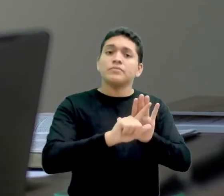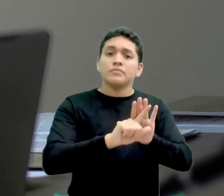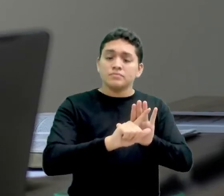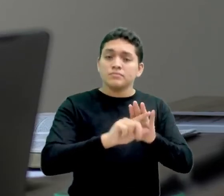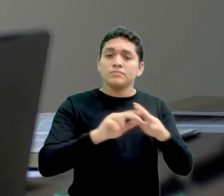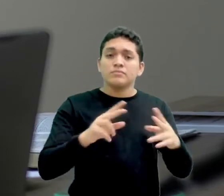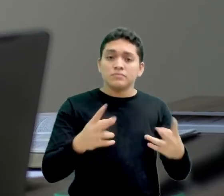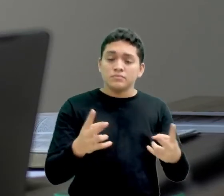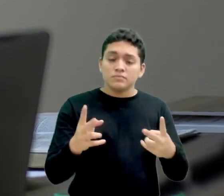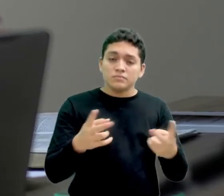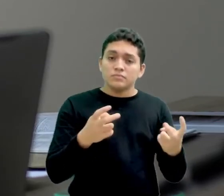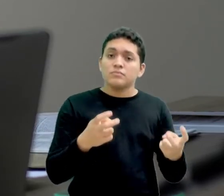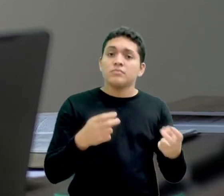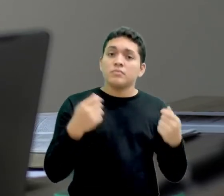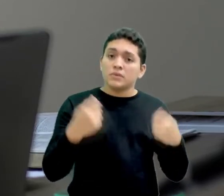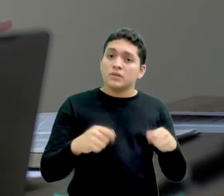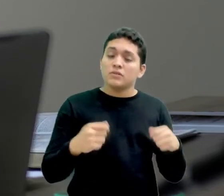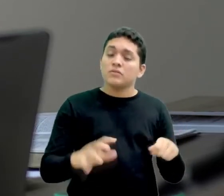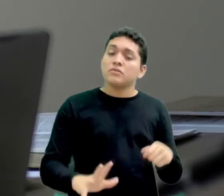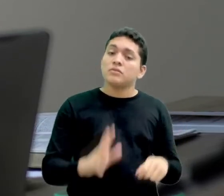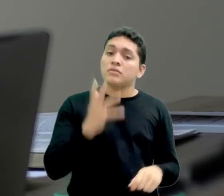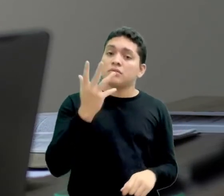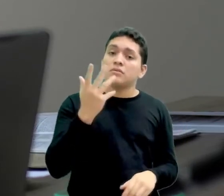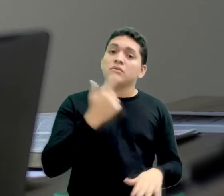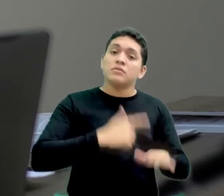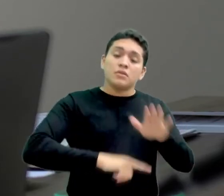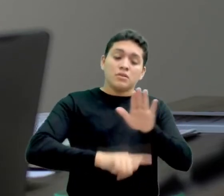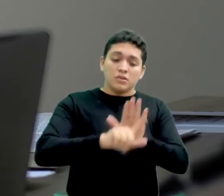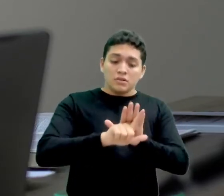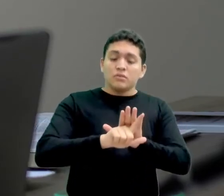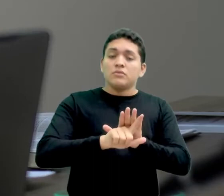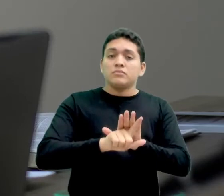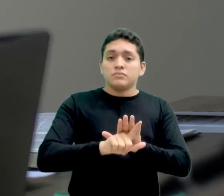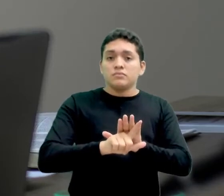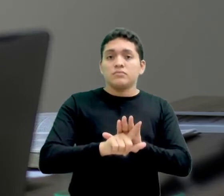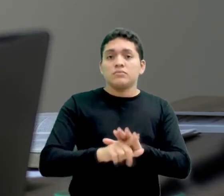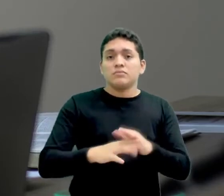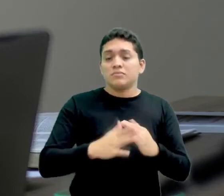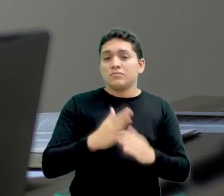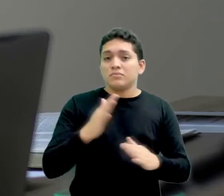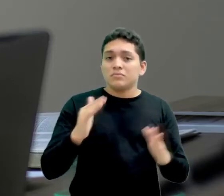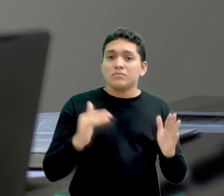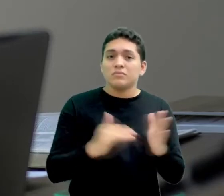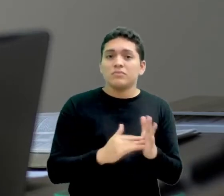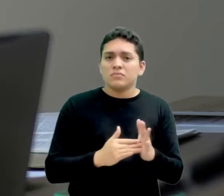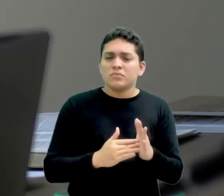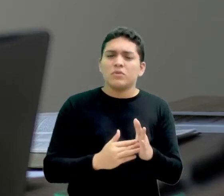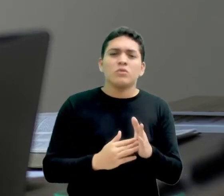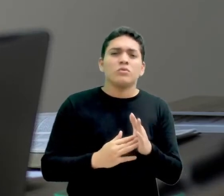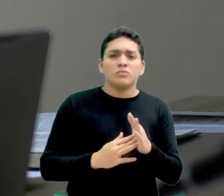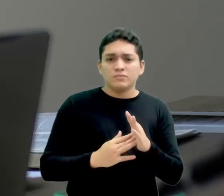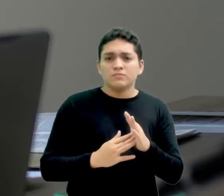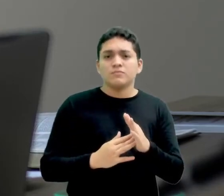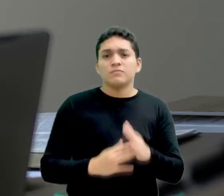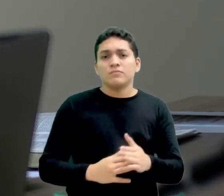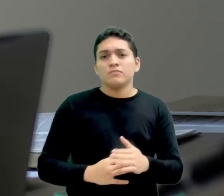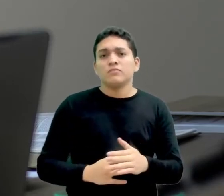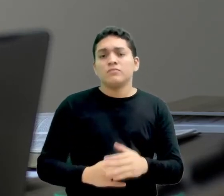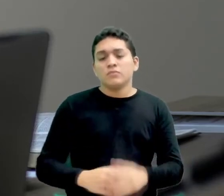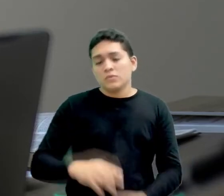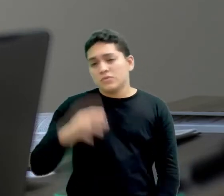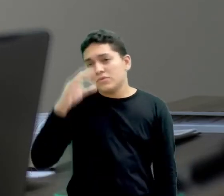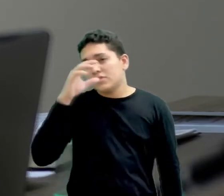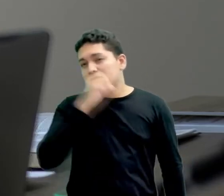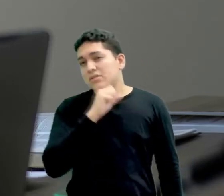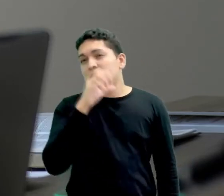preciso ainda cumprir aqui a lei, né, toda, circuncidar, guardar o sábado,